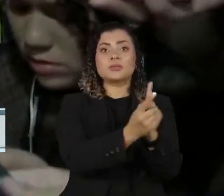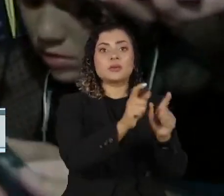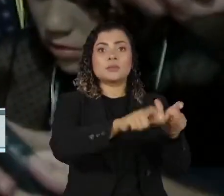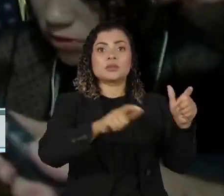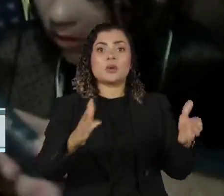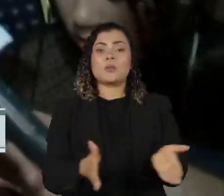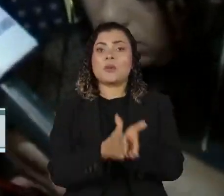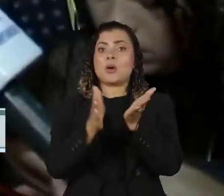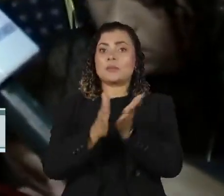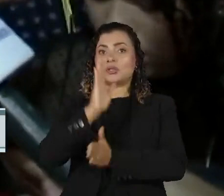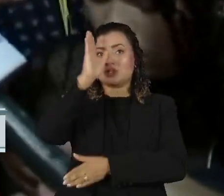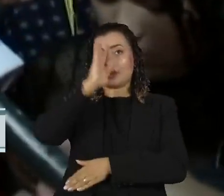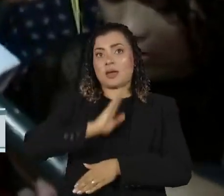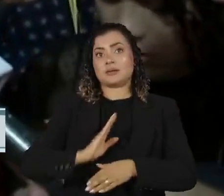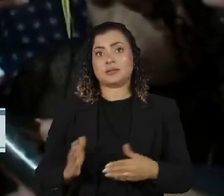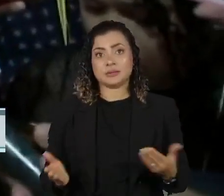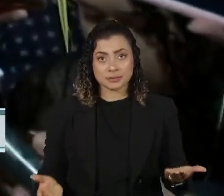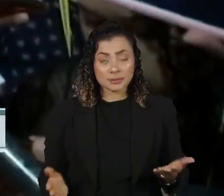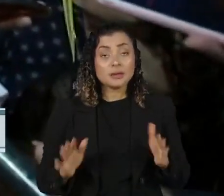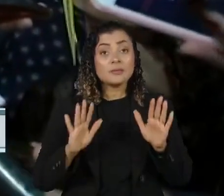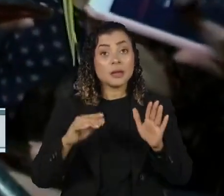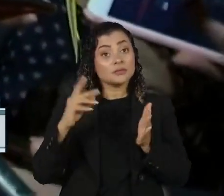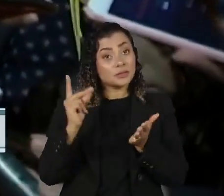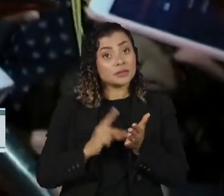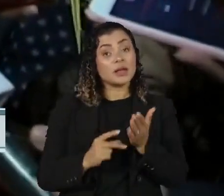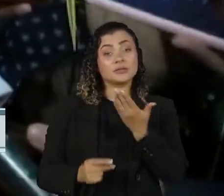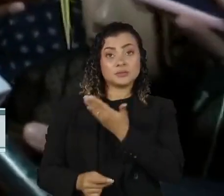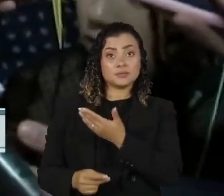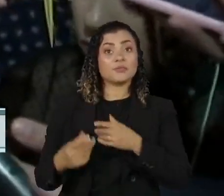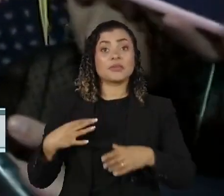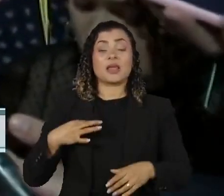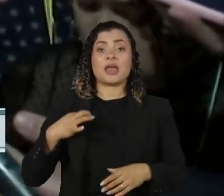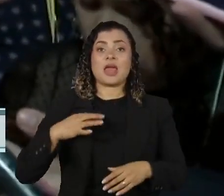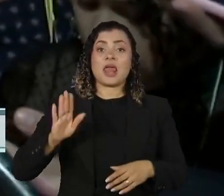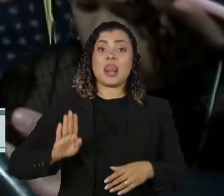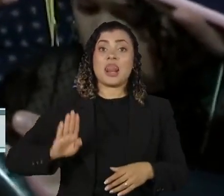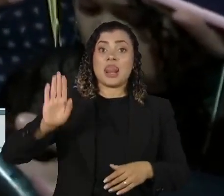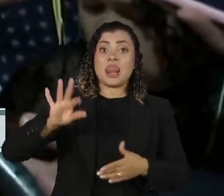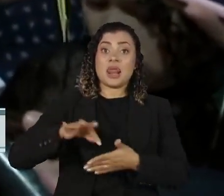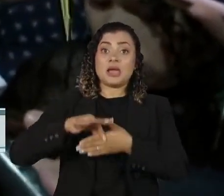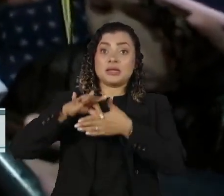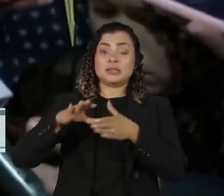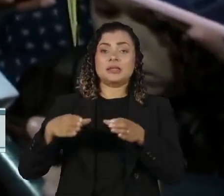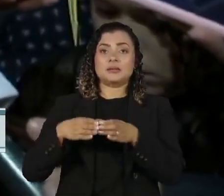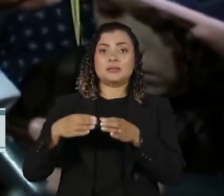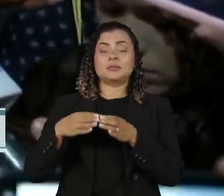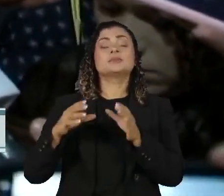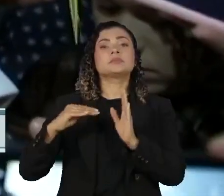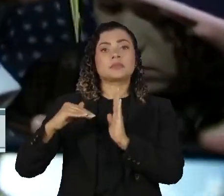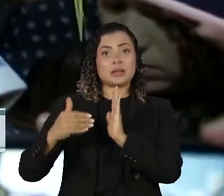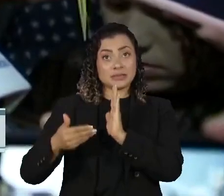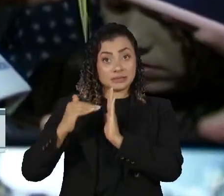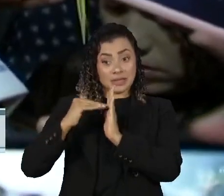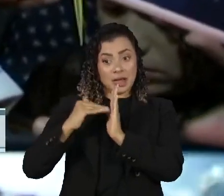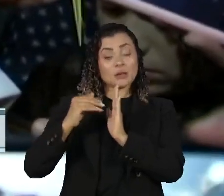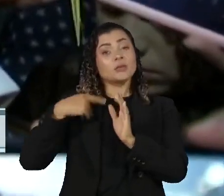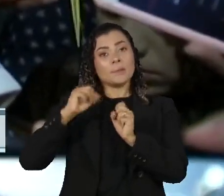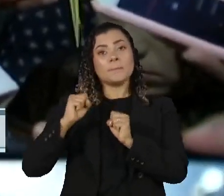carente gratuitamente Marinho que hoje é líder da oposição no senado ainda pode recorrer da